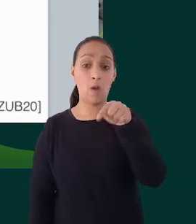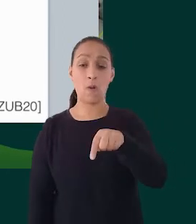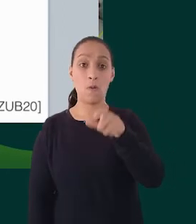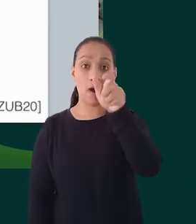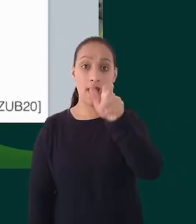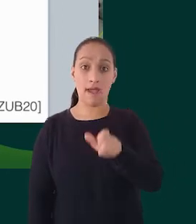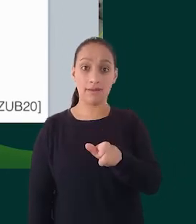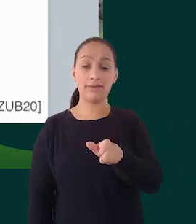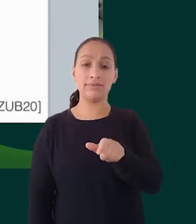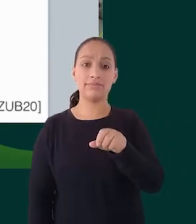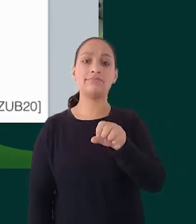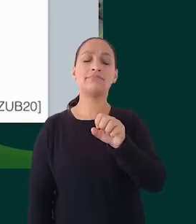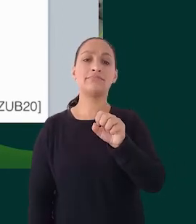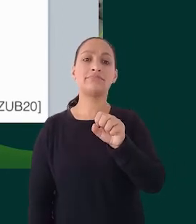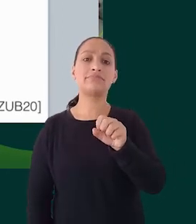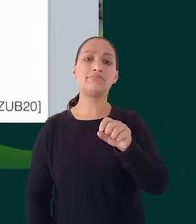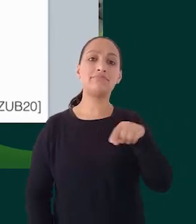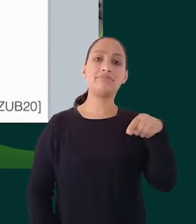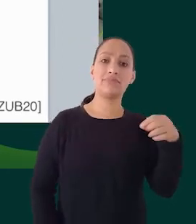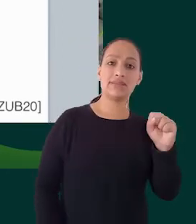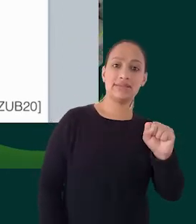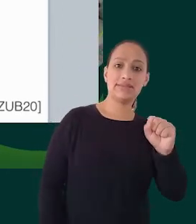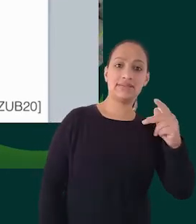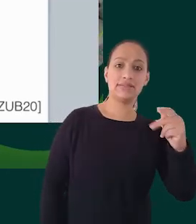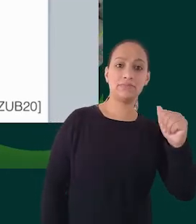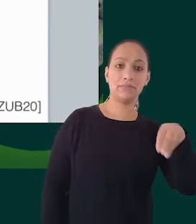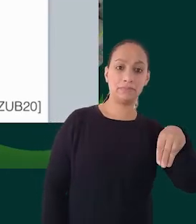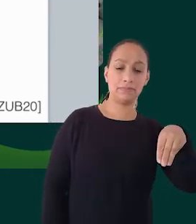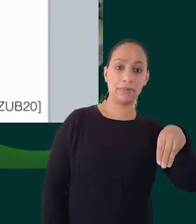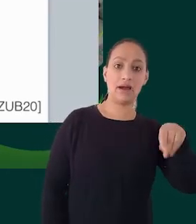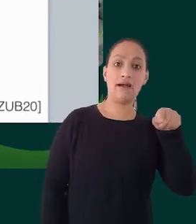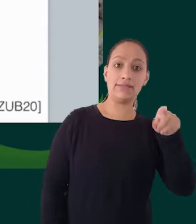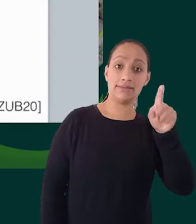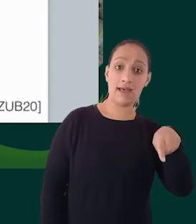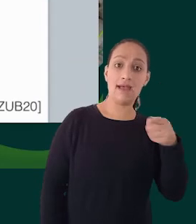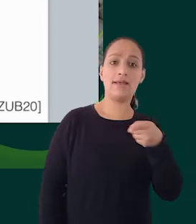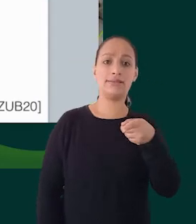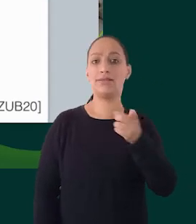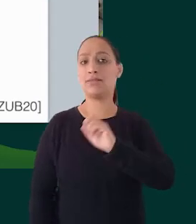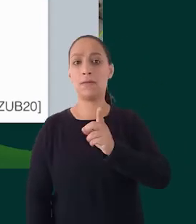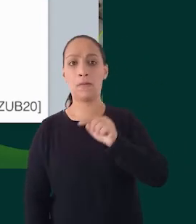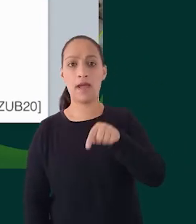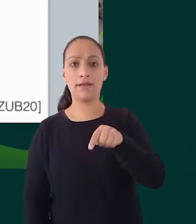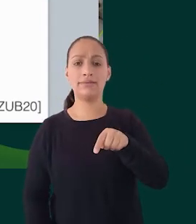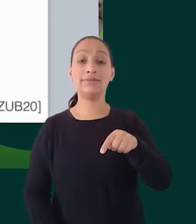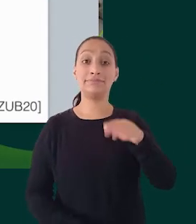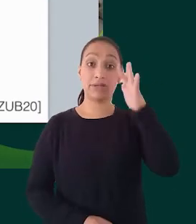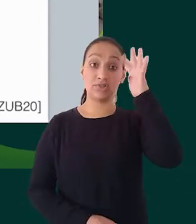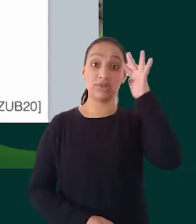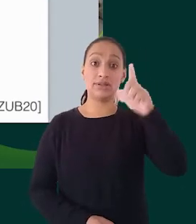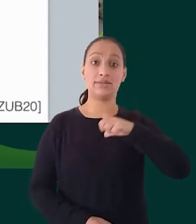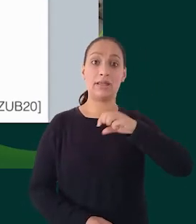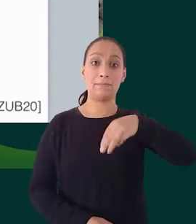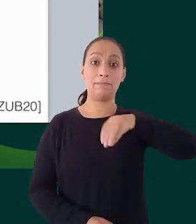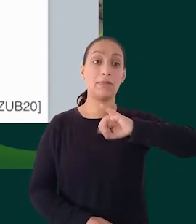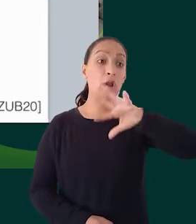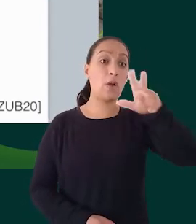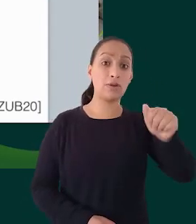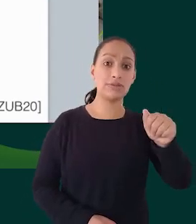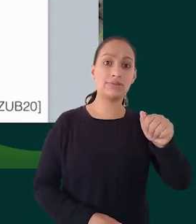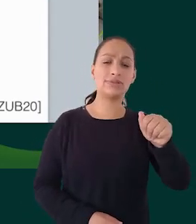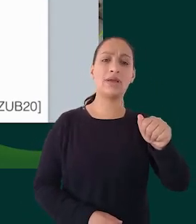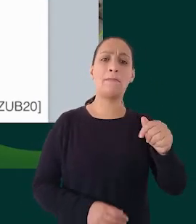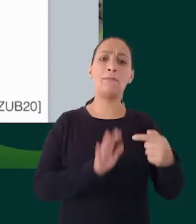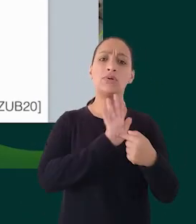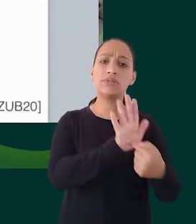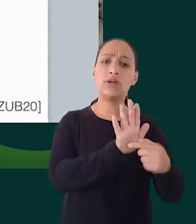spam, esse é um spam, e assim sucessivamente. Então, imaginem que eu tenha milhões de e-mails onde eu tenho pontuado quem é spam